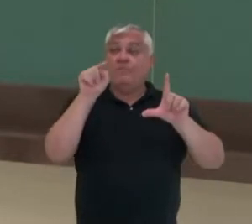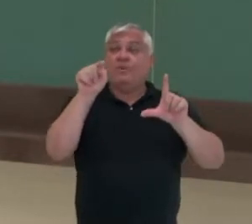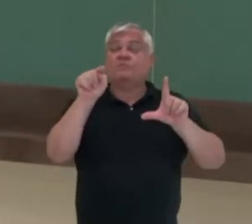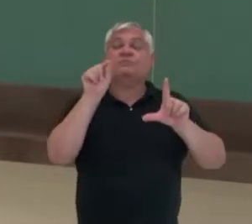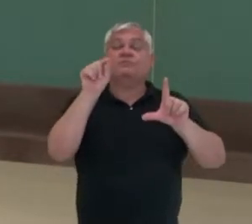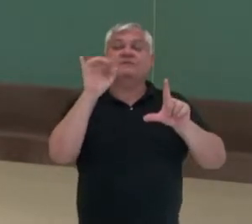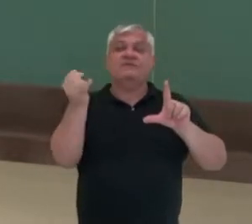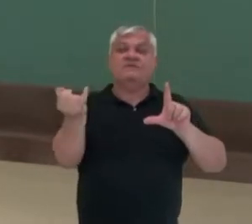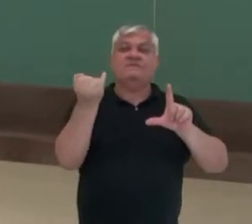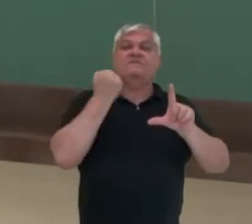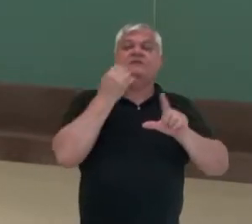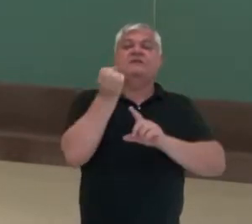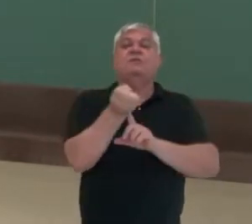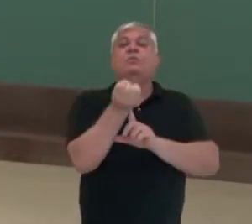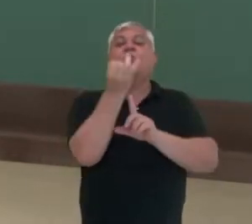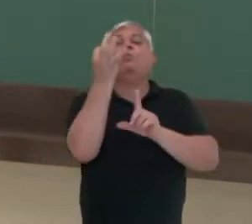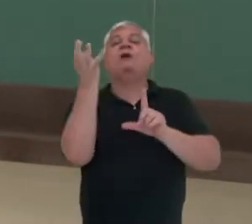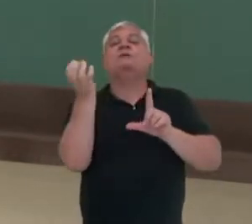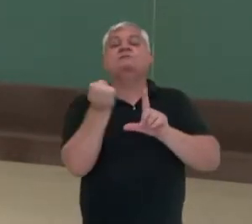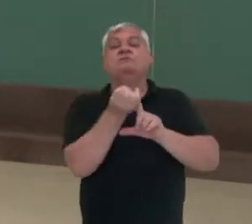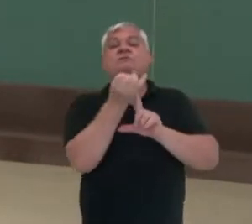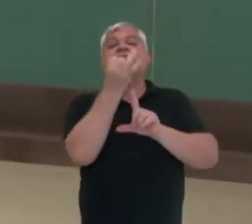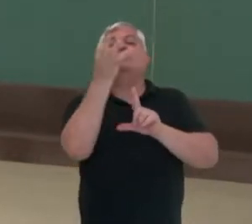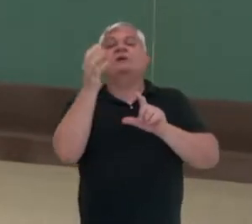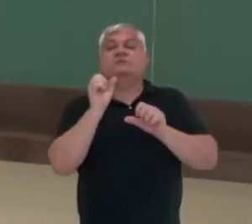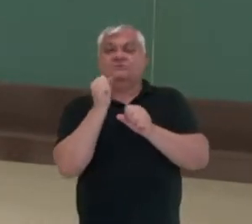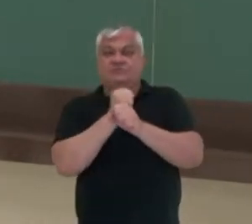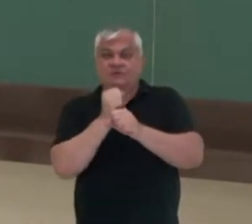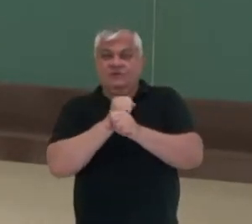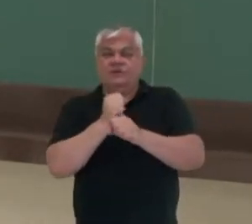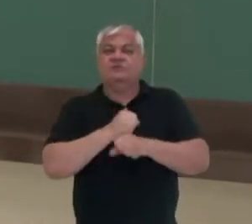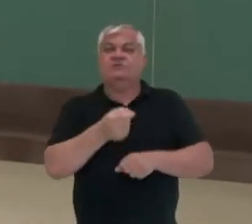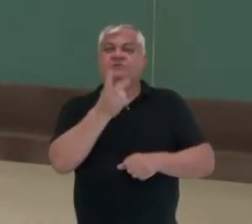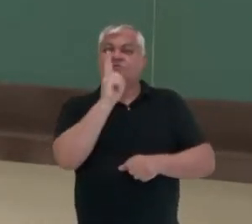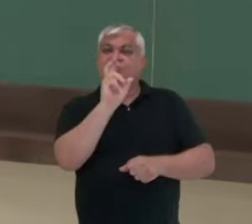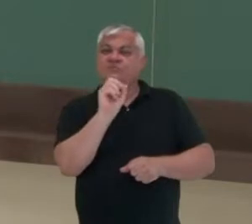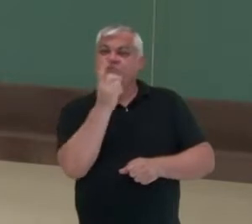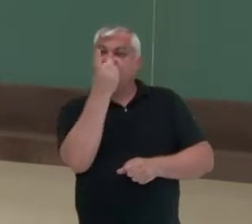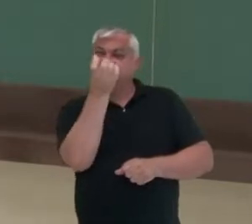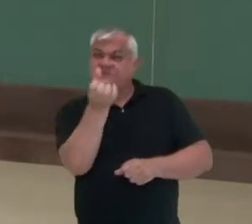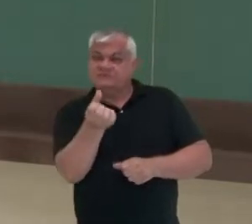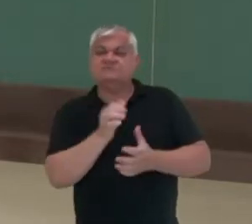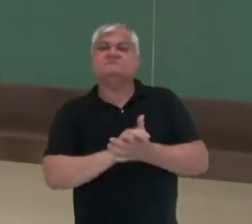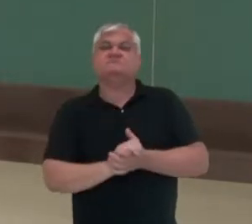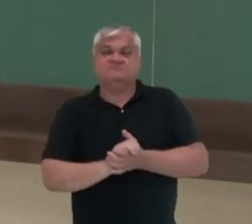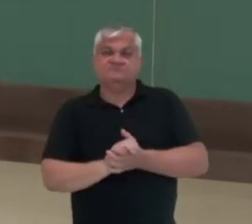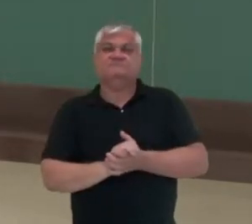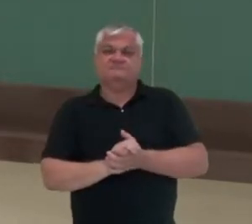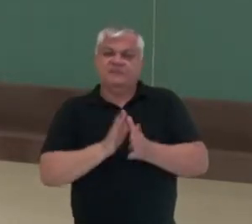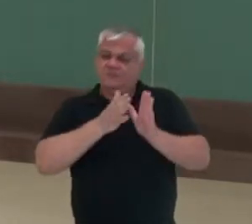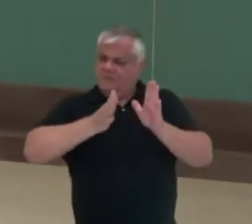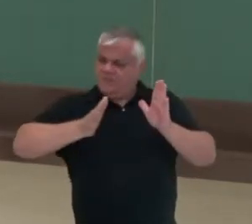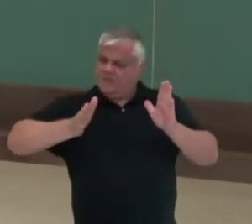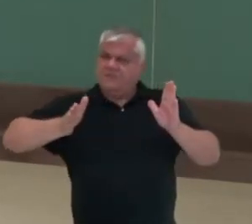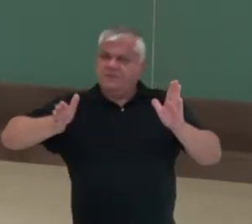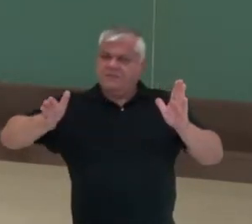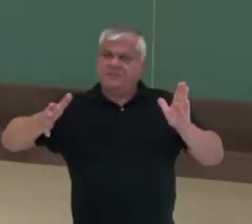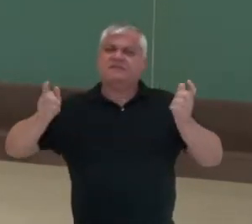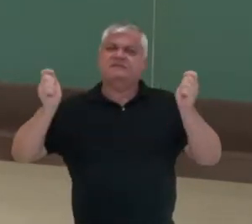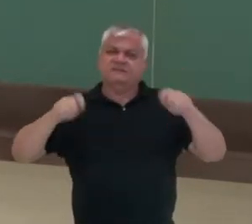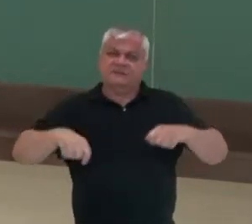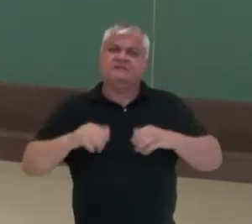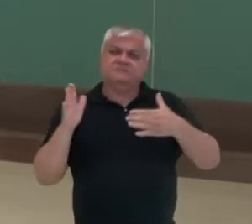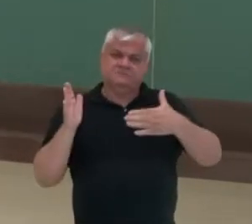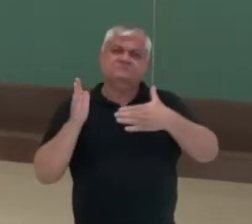indica a quantidade de transplantes ali realizados em 2016, tá? Depois aqui acaba não tendo continuidade. Os dados estavam